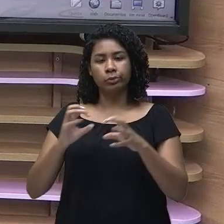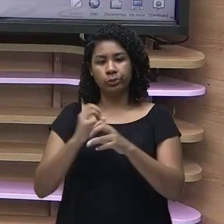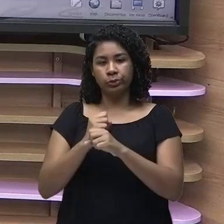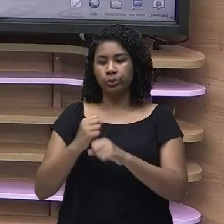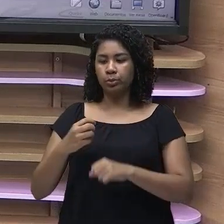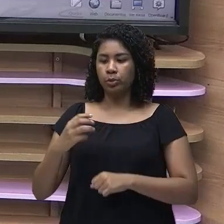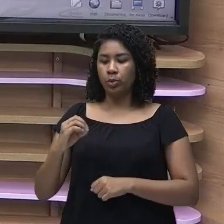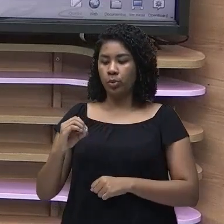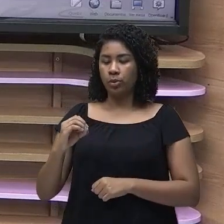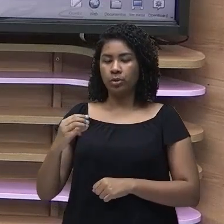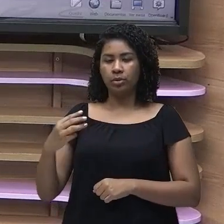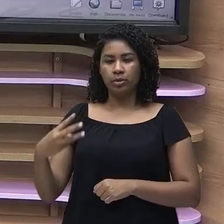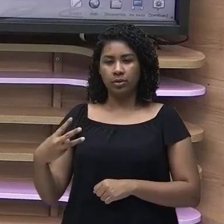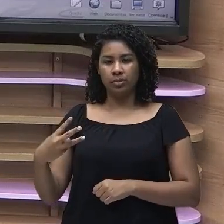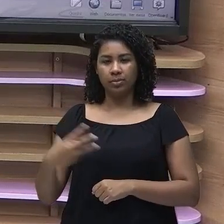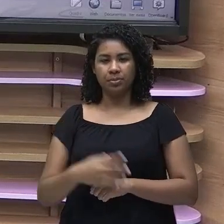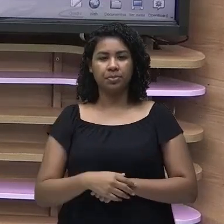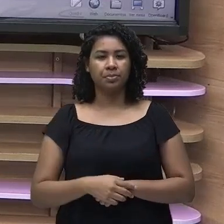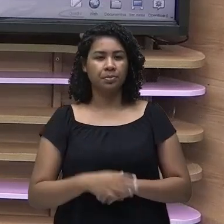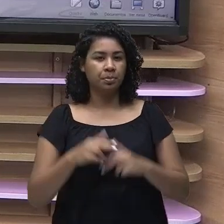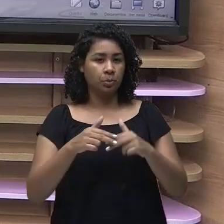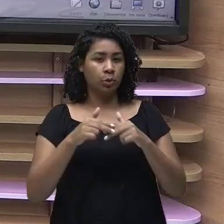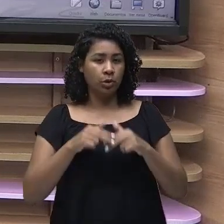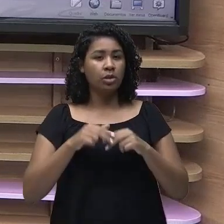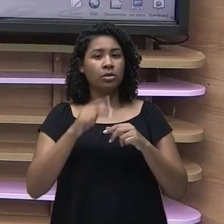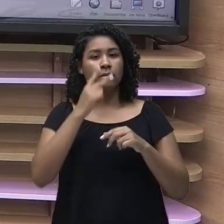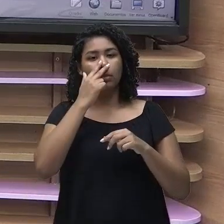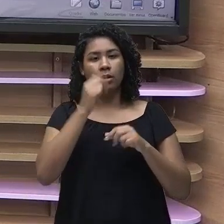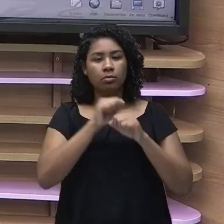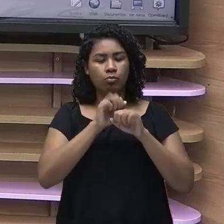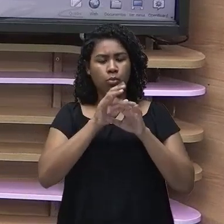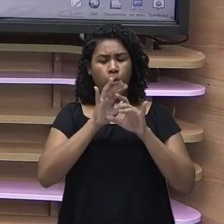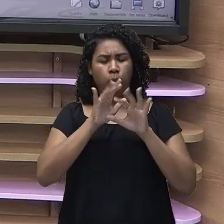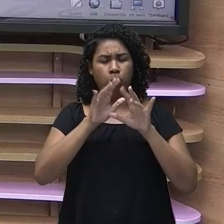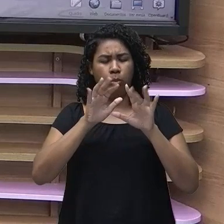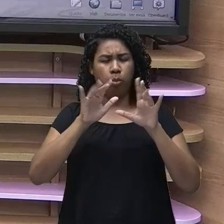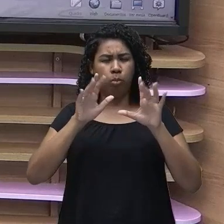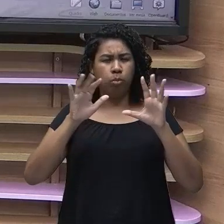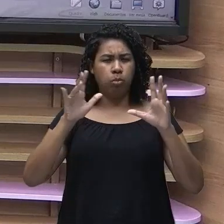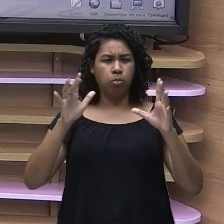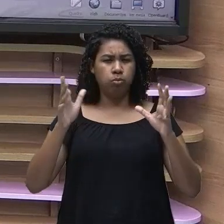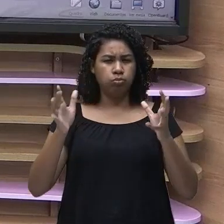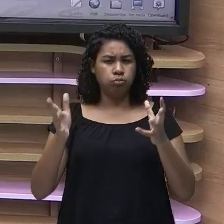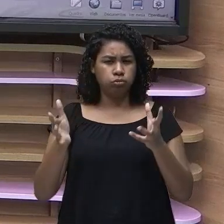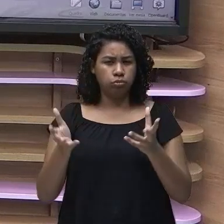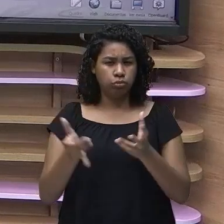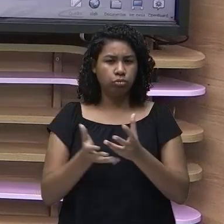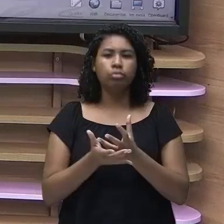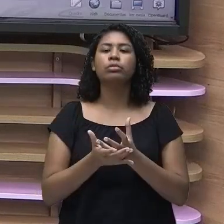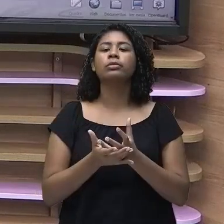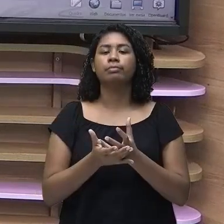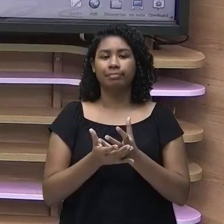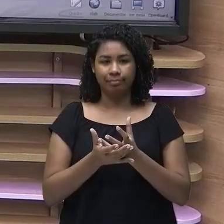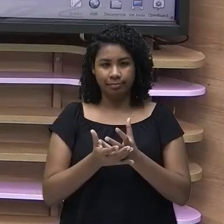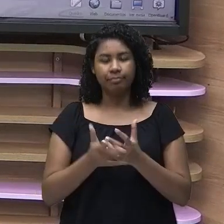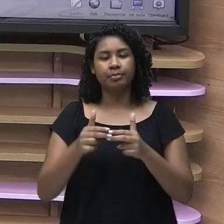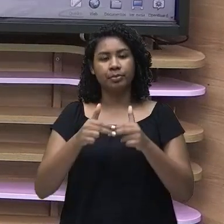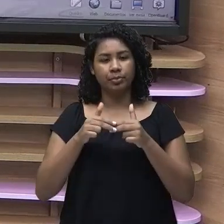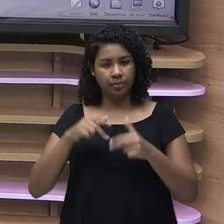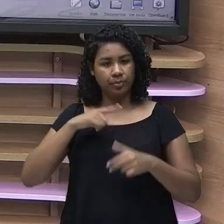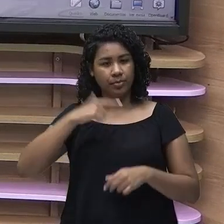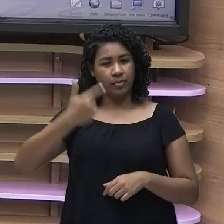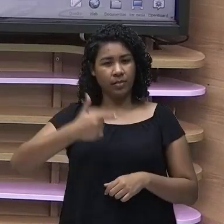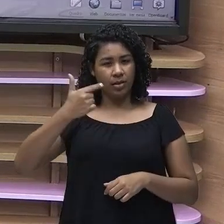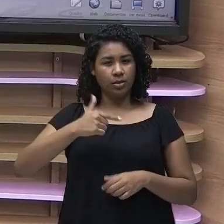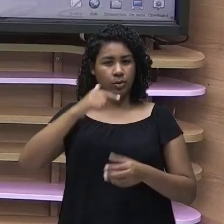3, vai formar o ozônio. E aí, essa quantidade de ozônio que está presente lá na estratosfera, na segunda camada da